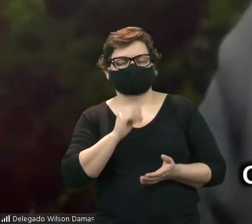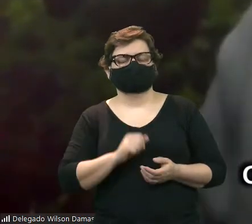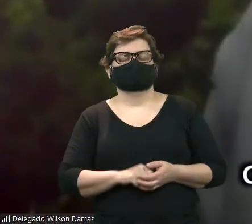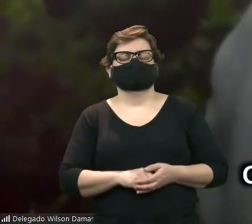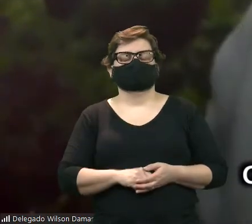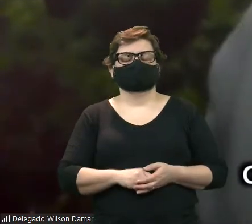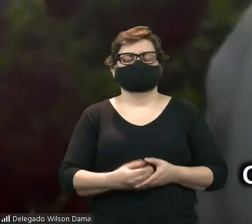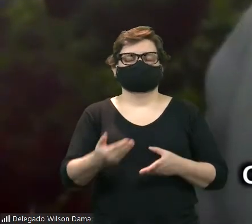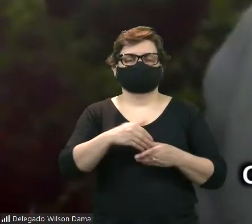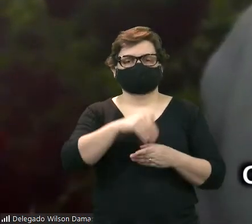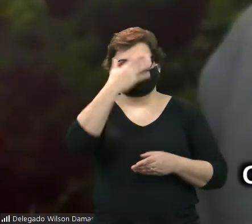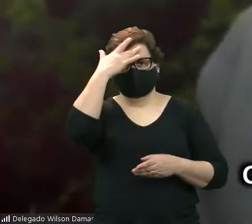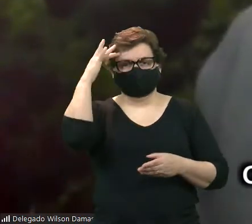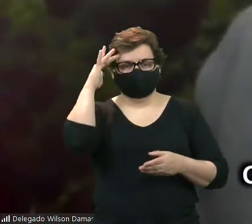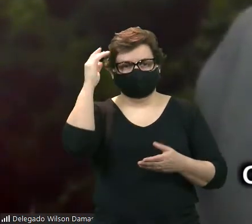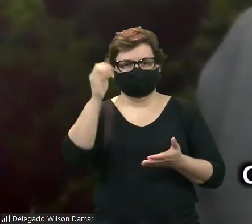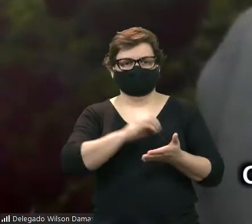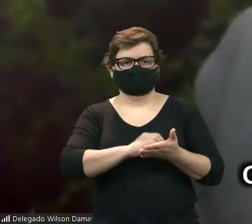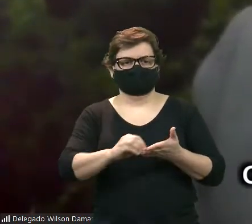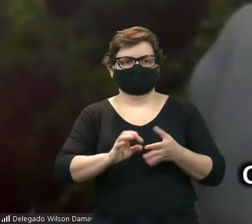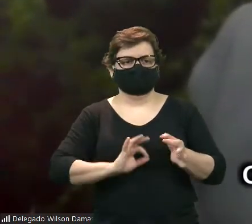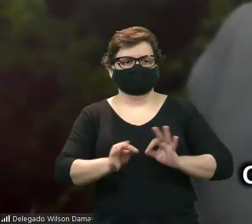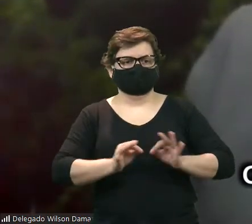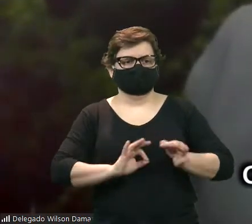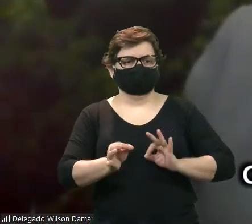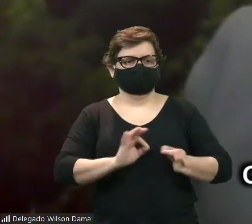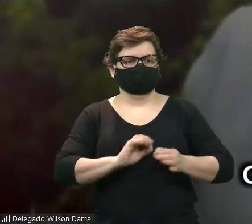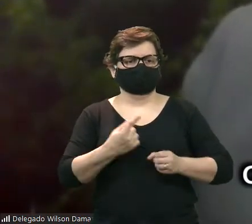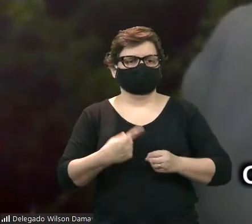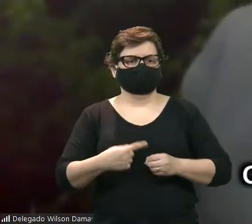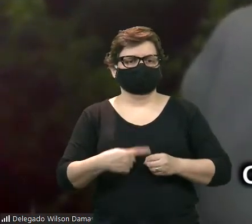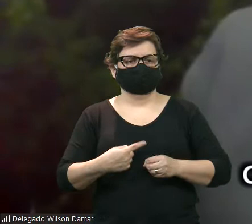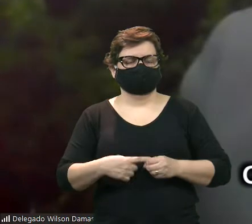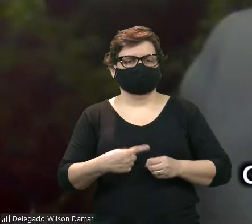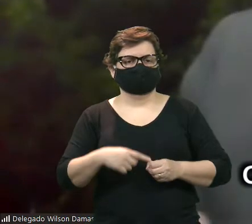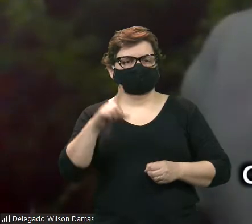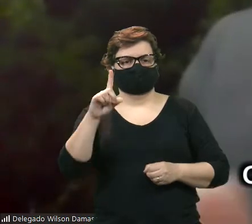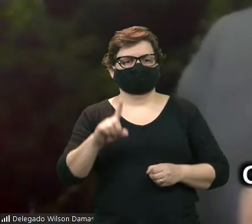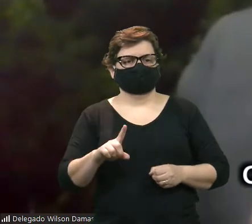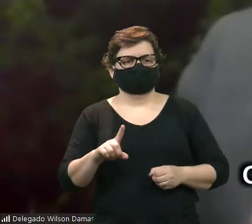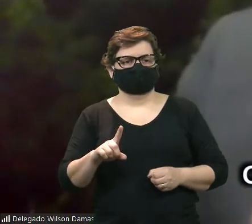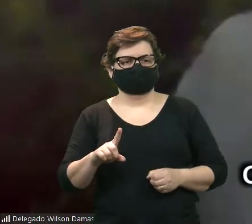do secretário de Planejamento Urbano, que é